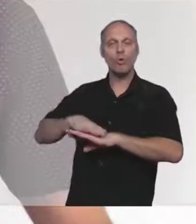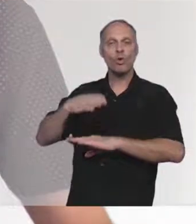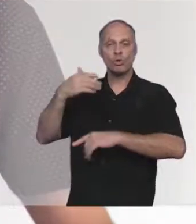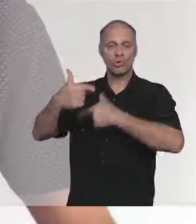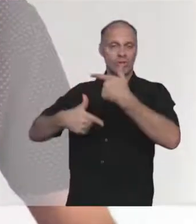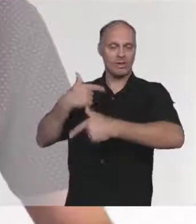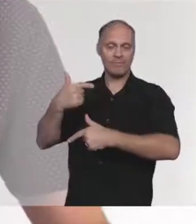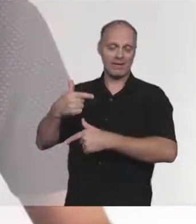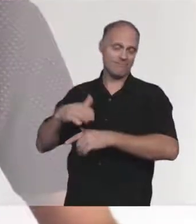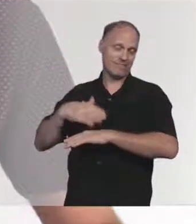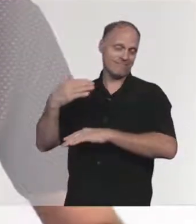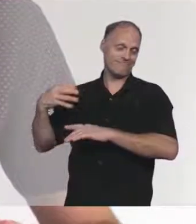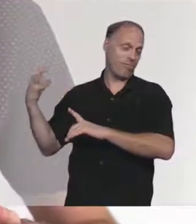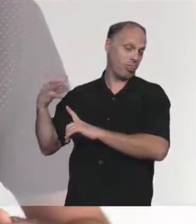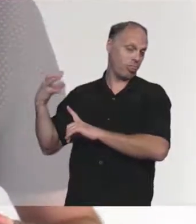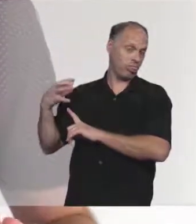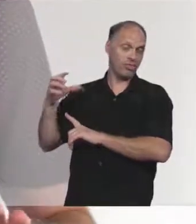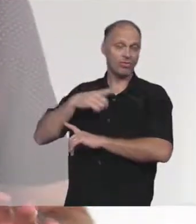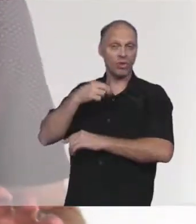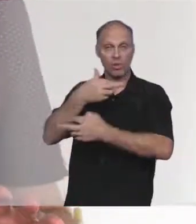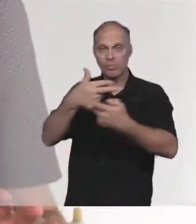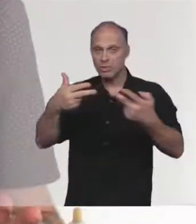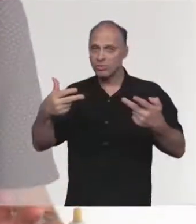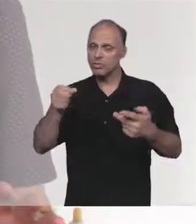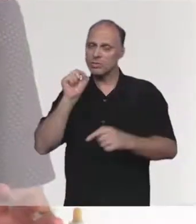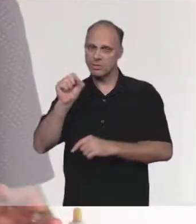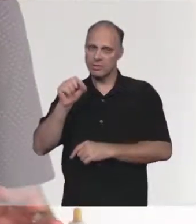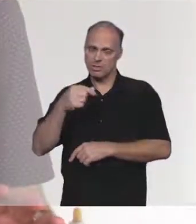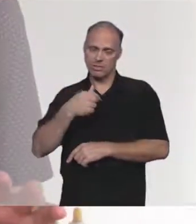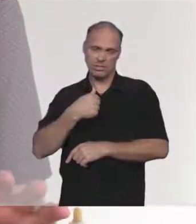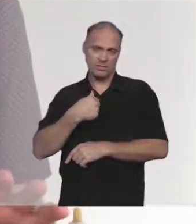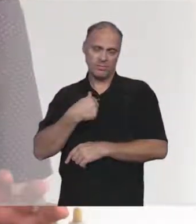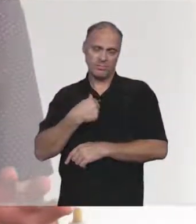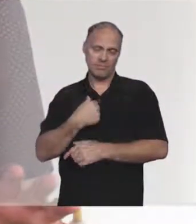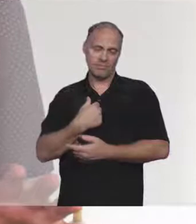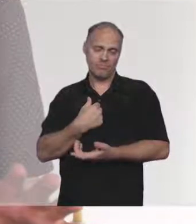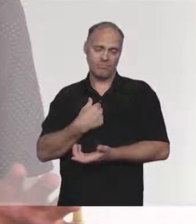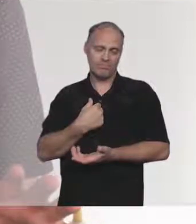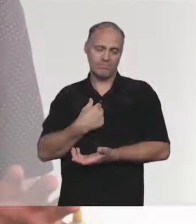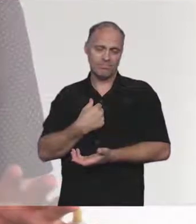trabalho, né? Tinham questões que eu